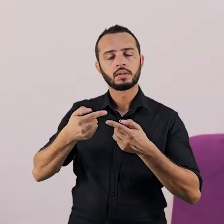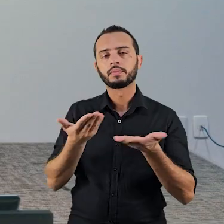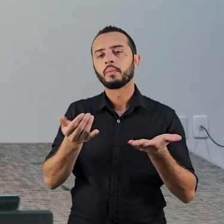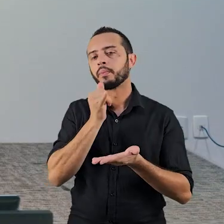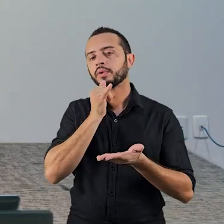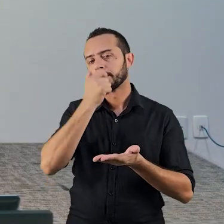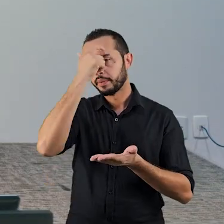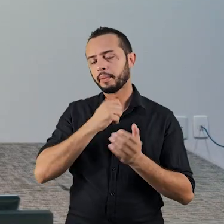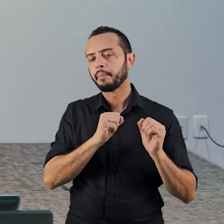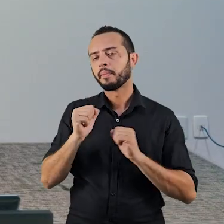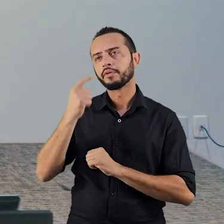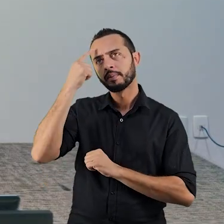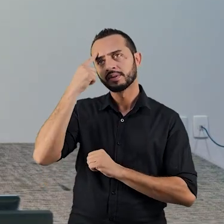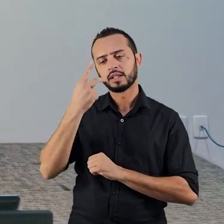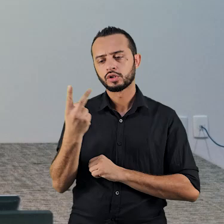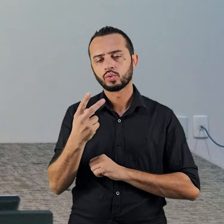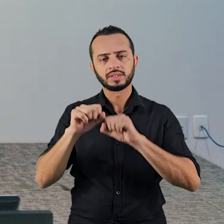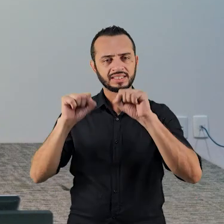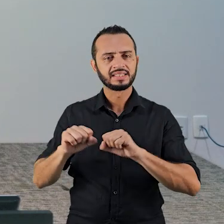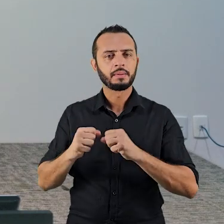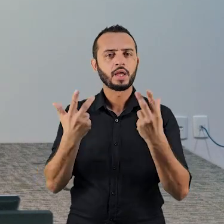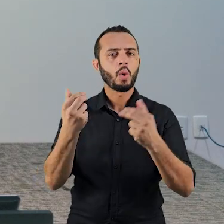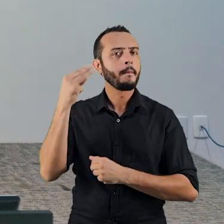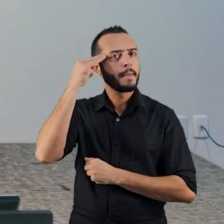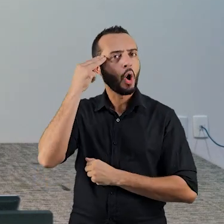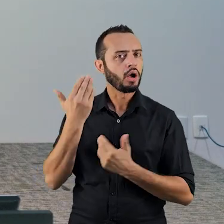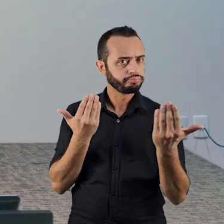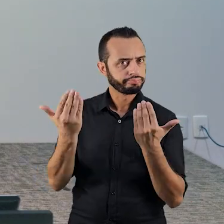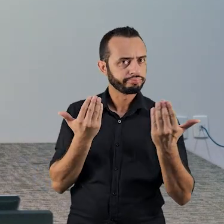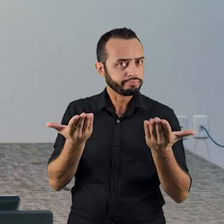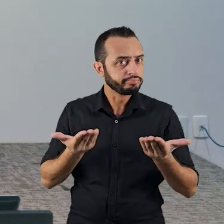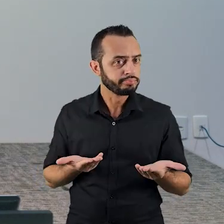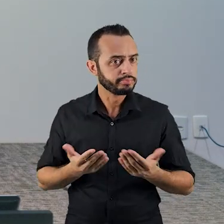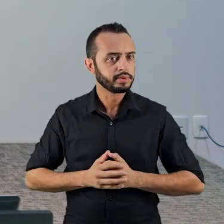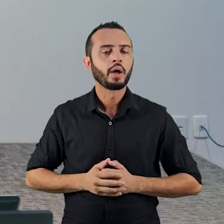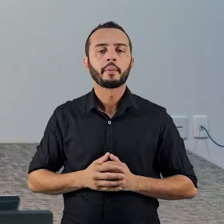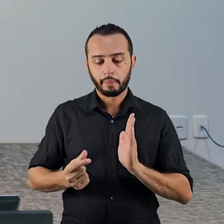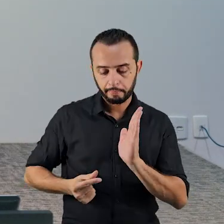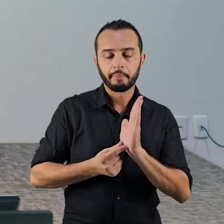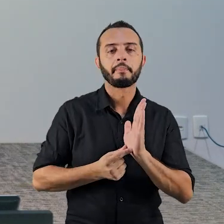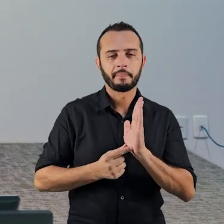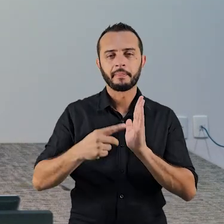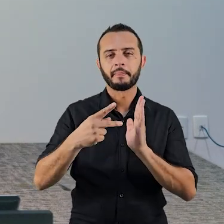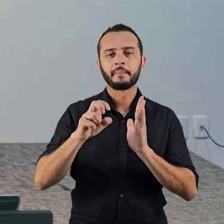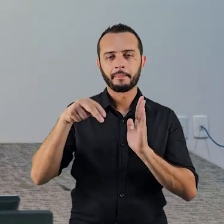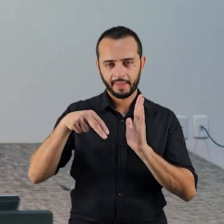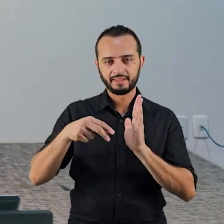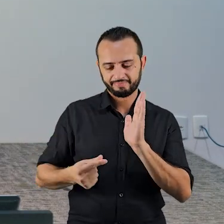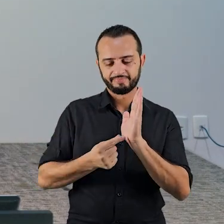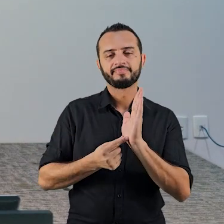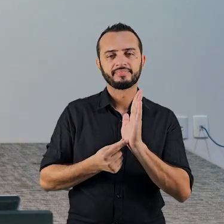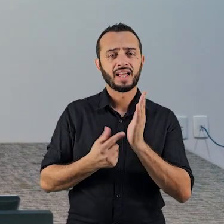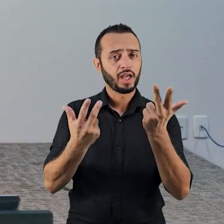exemplo, eu posso pensar nesses sistemas de 2 níveis como uma memória. E isso aqui ser exatamente um pendrive. Aliás, é rigorosamente o que uma